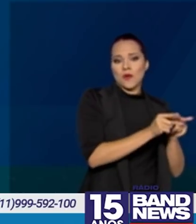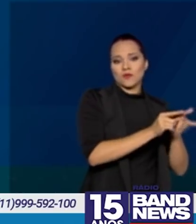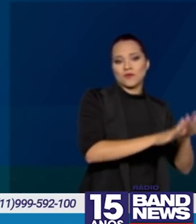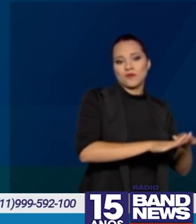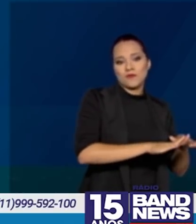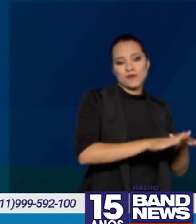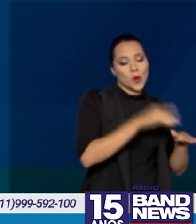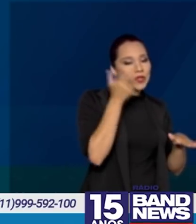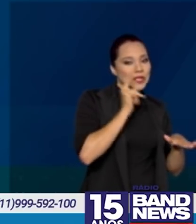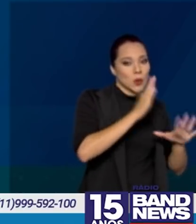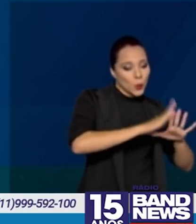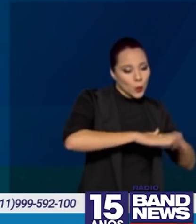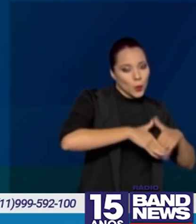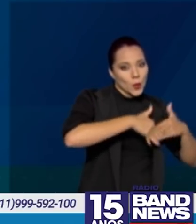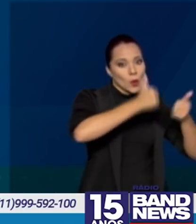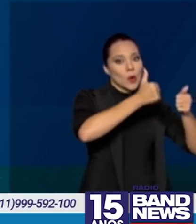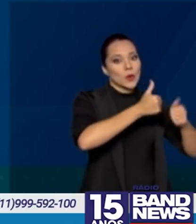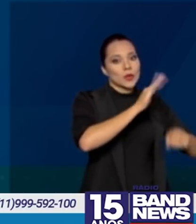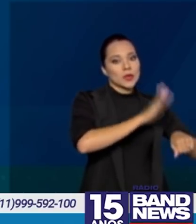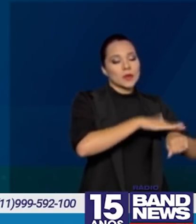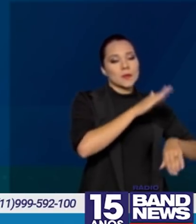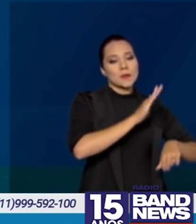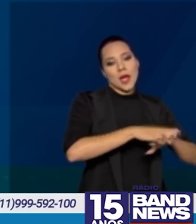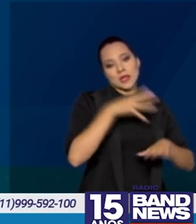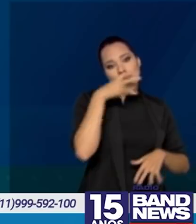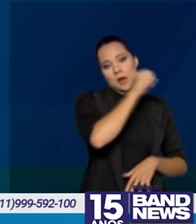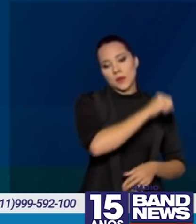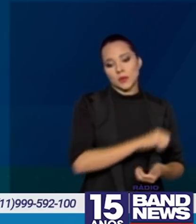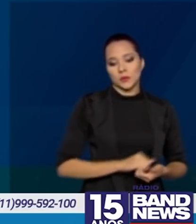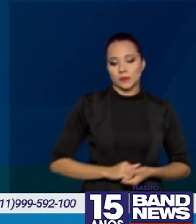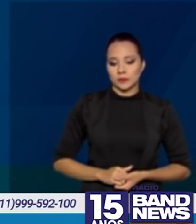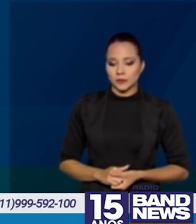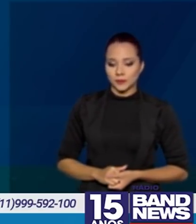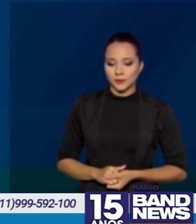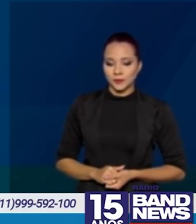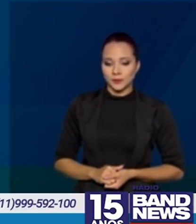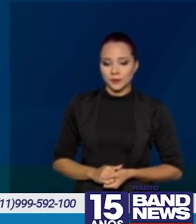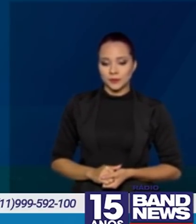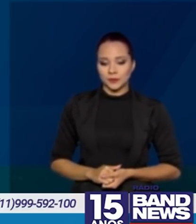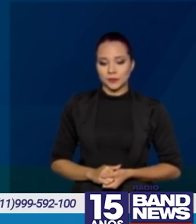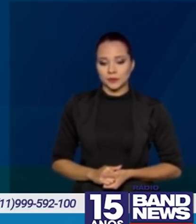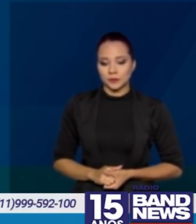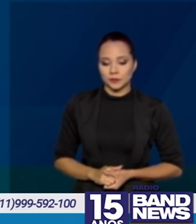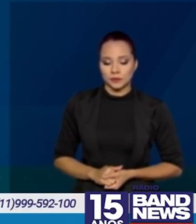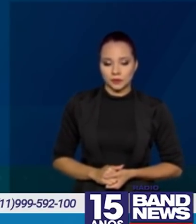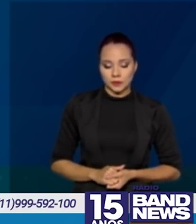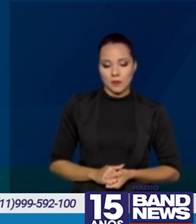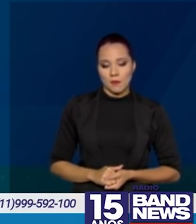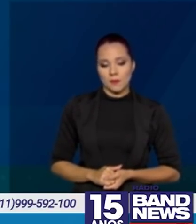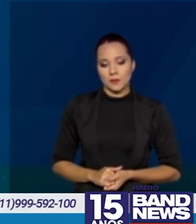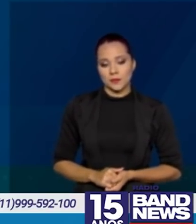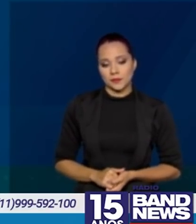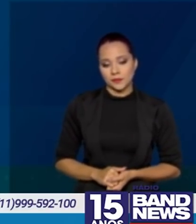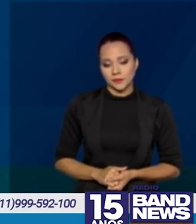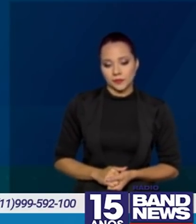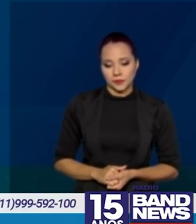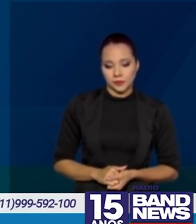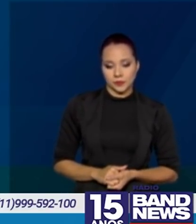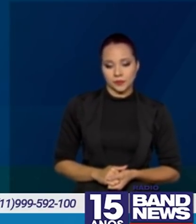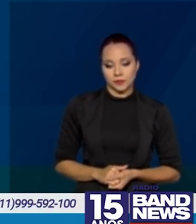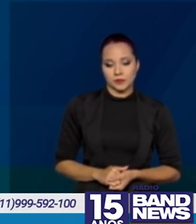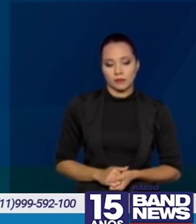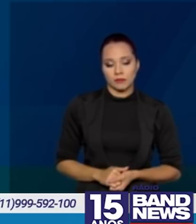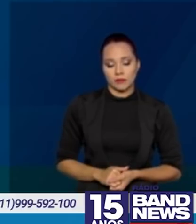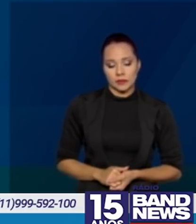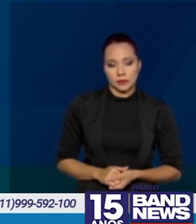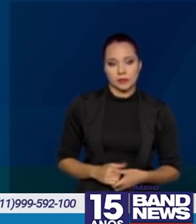deixaram o hospital em menor tempo. Uma fala importante, né, da gerente substituta da Anvisa, da Júlia Calatrone,